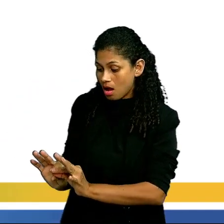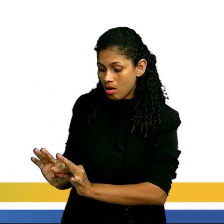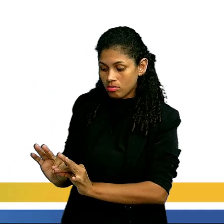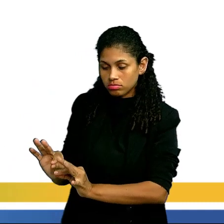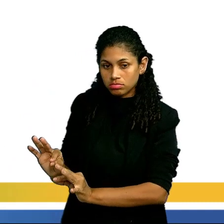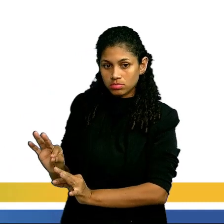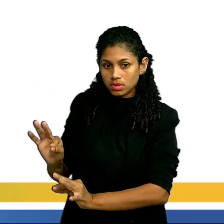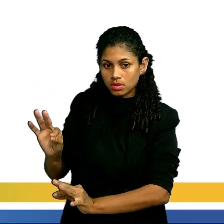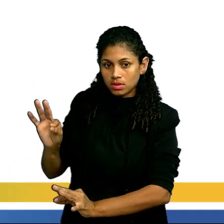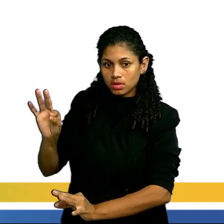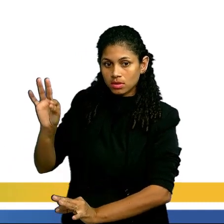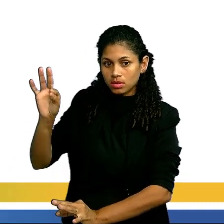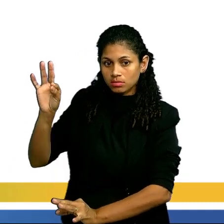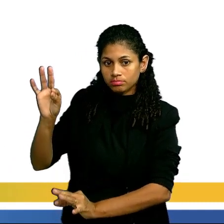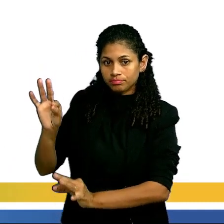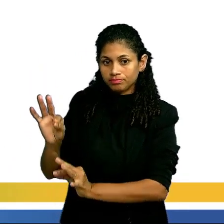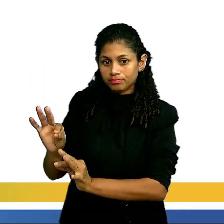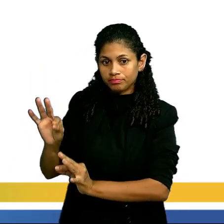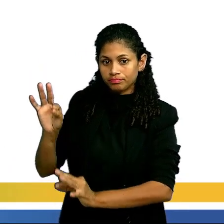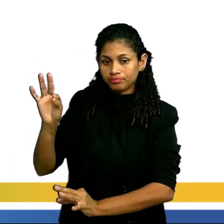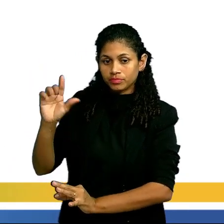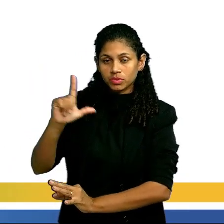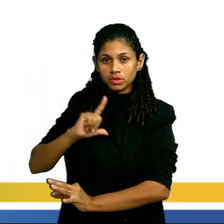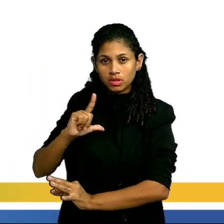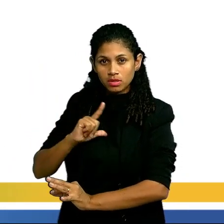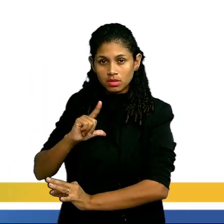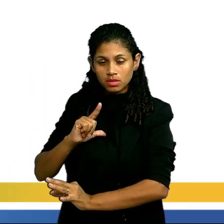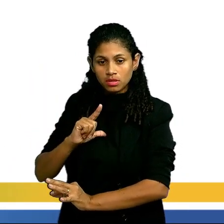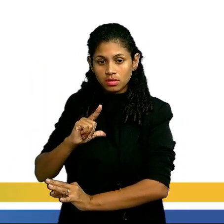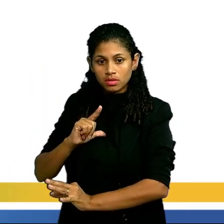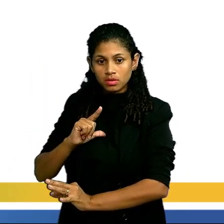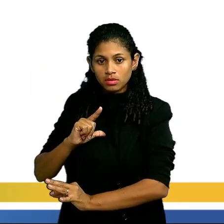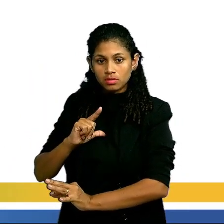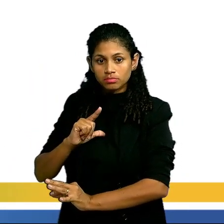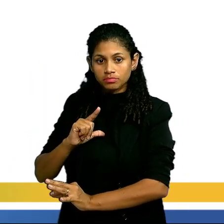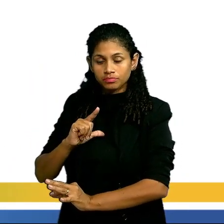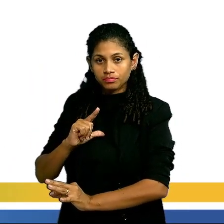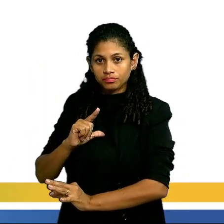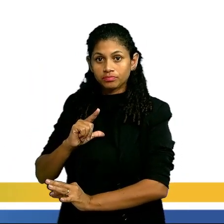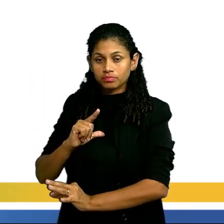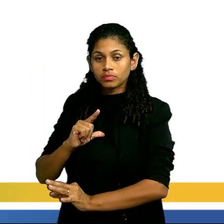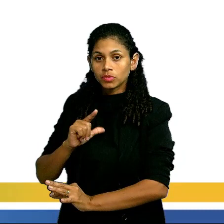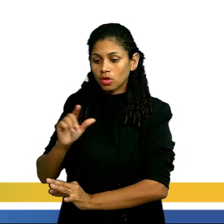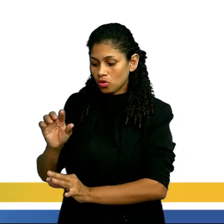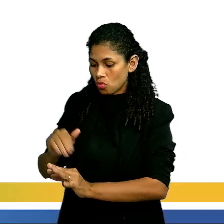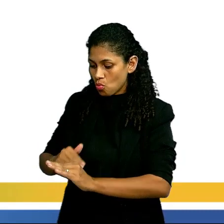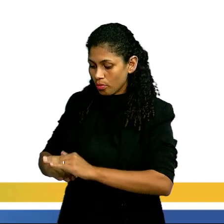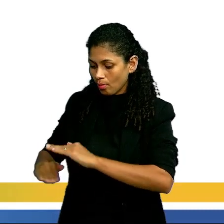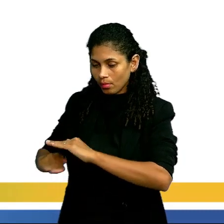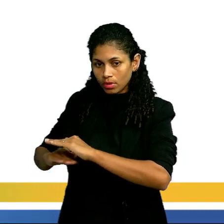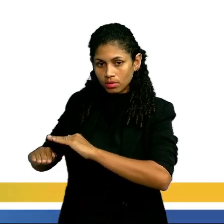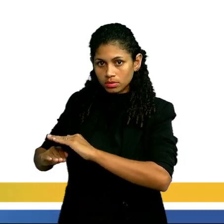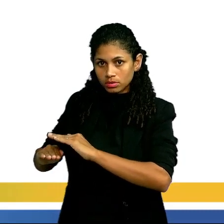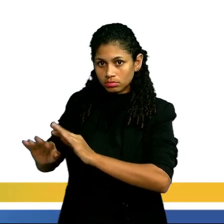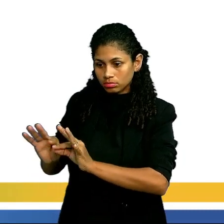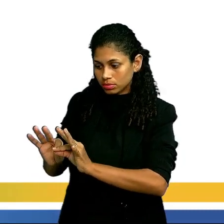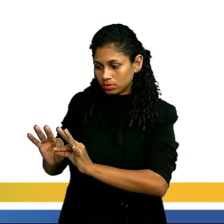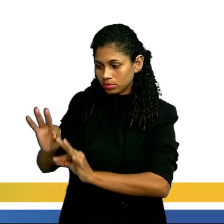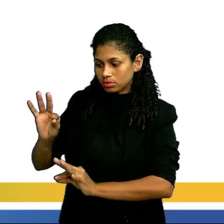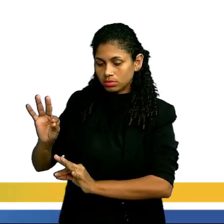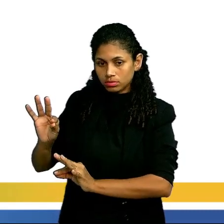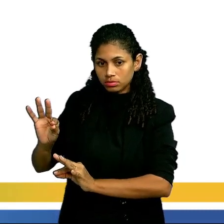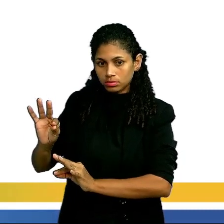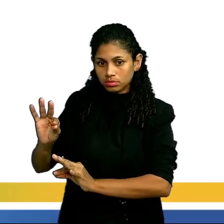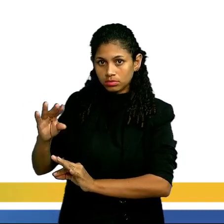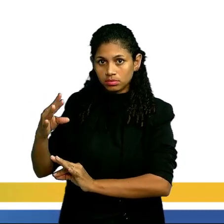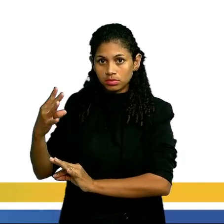na frente, tá? Nós temos aí entre a poltrona e o chão. Do chão até a poltrona, nós